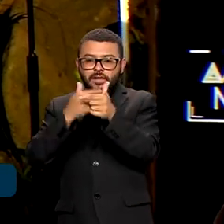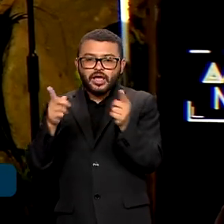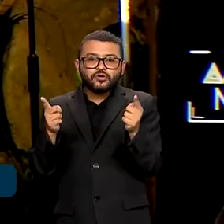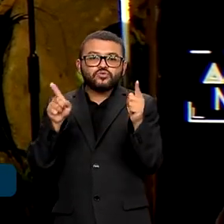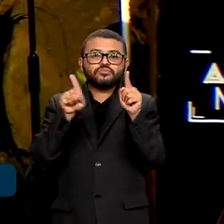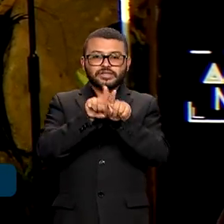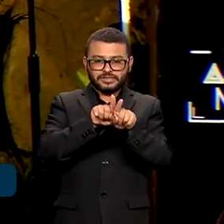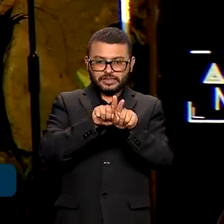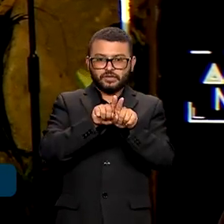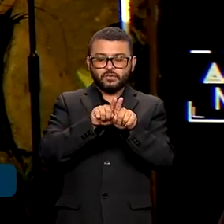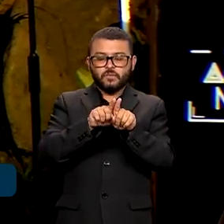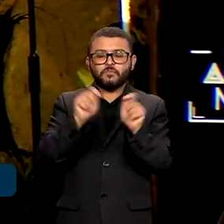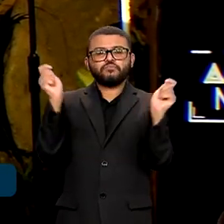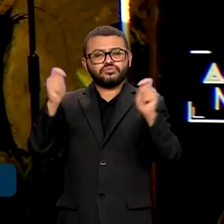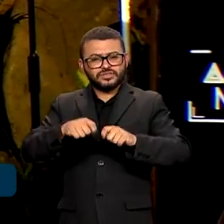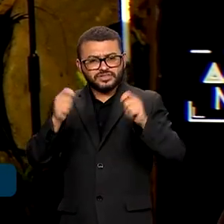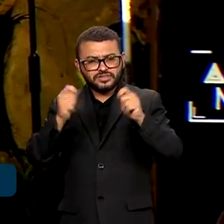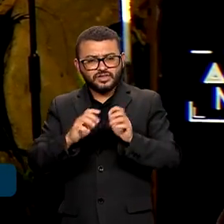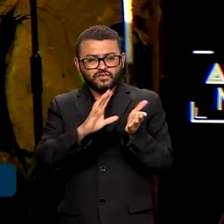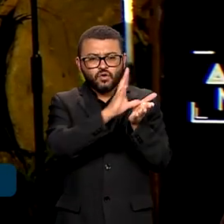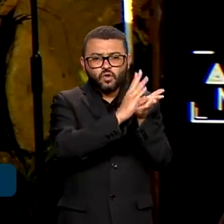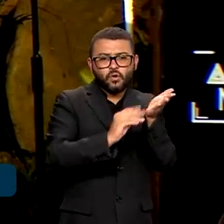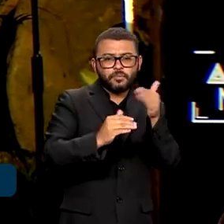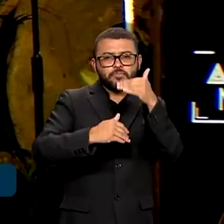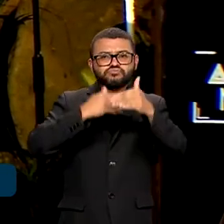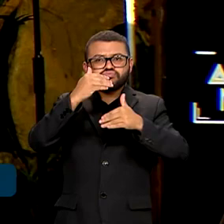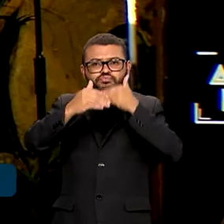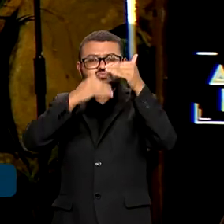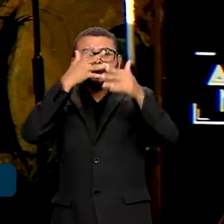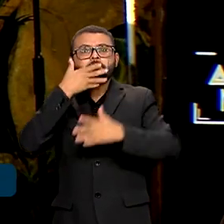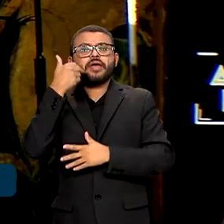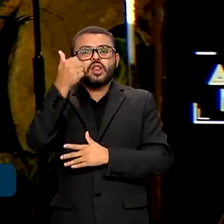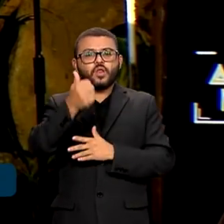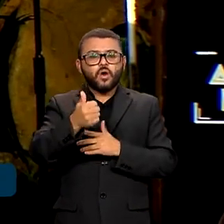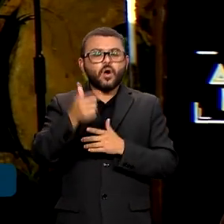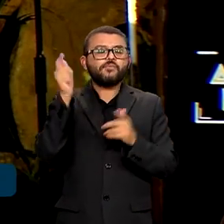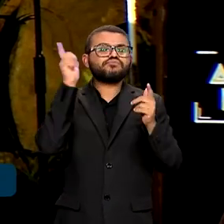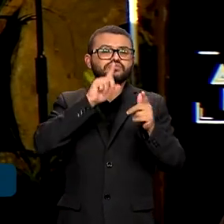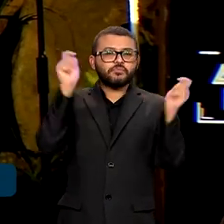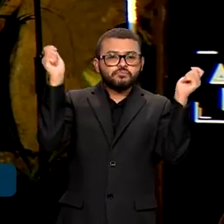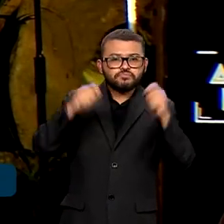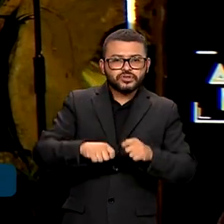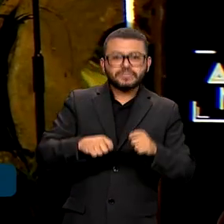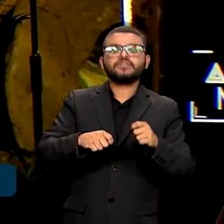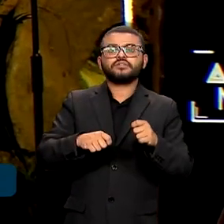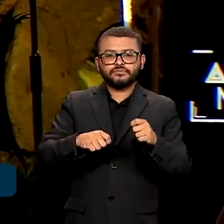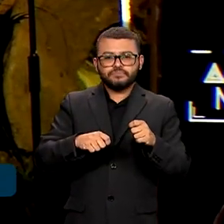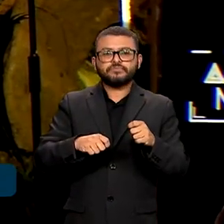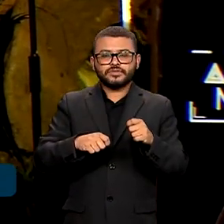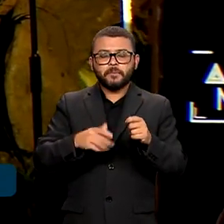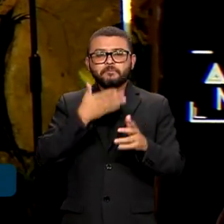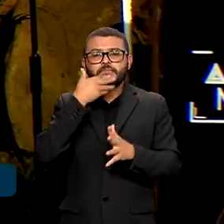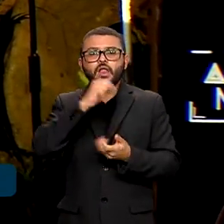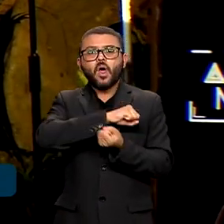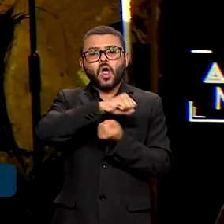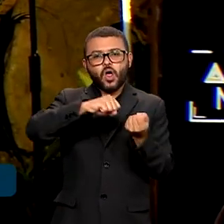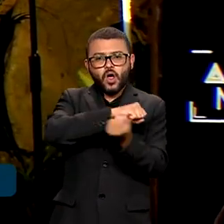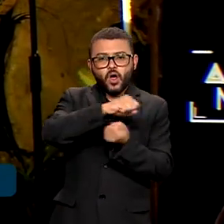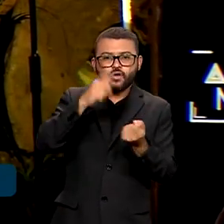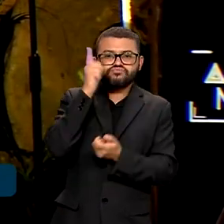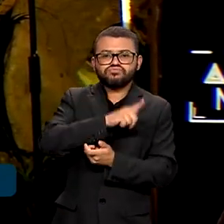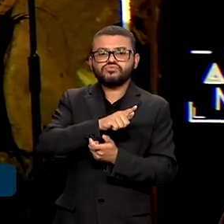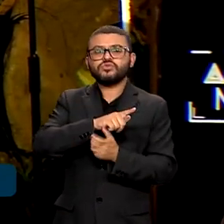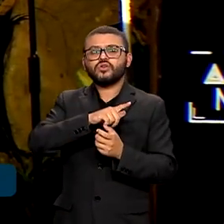conjuntamente para que a gente tenha um modelo de desenvolvimento que propicie a sustentabilidade